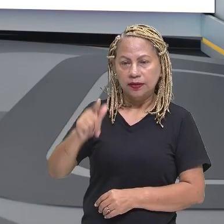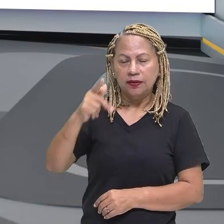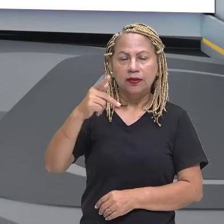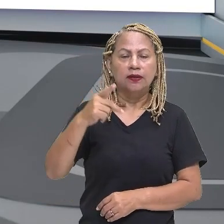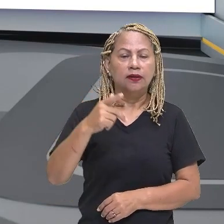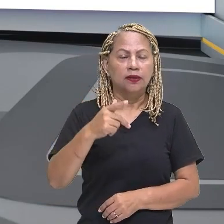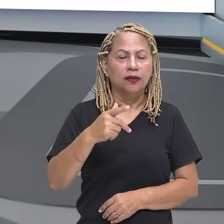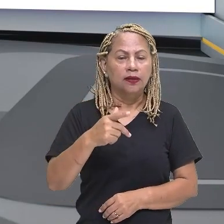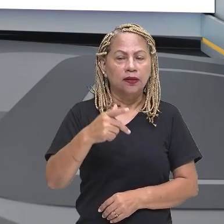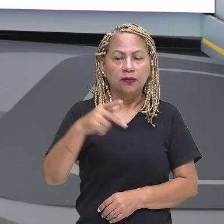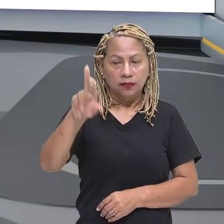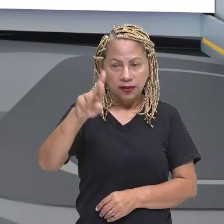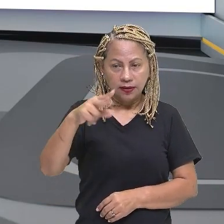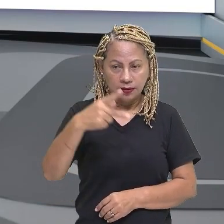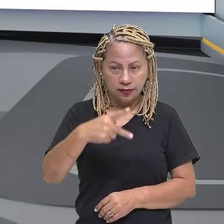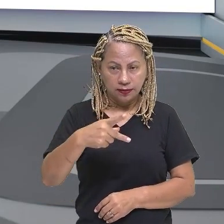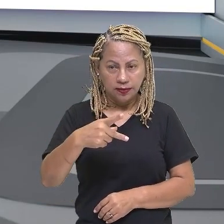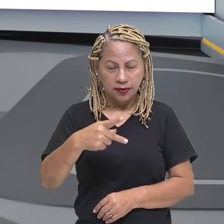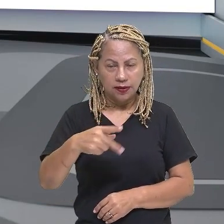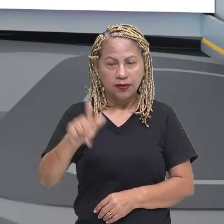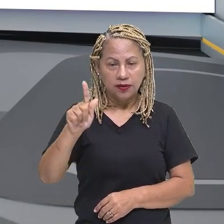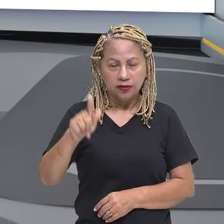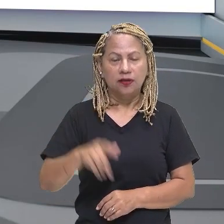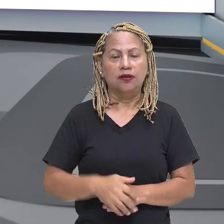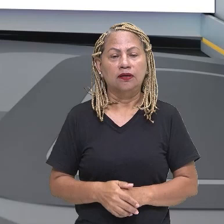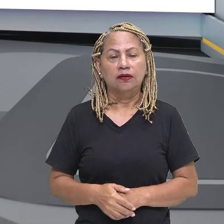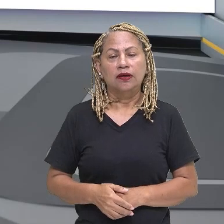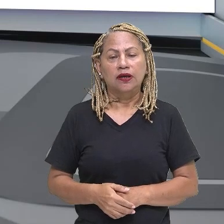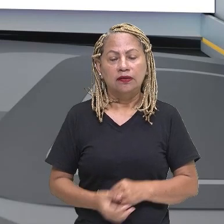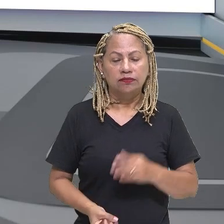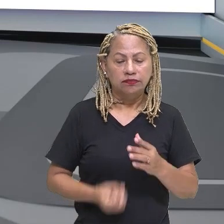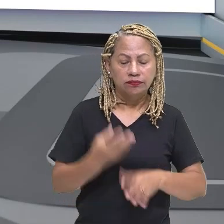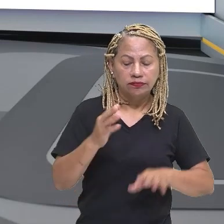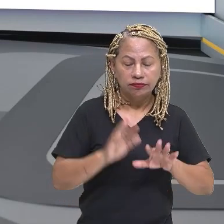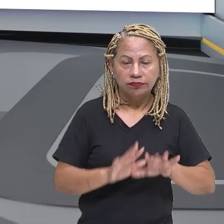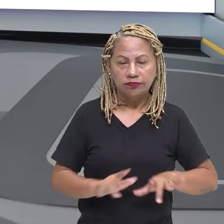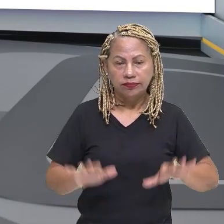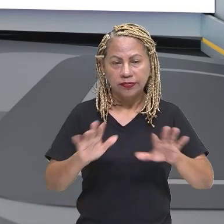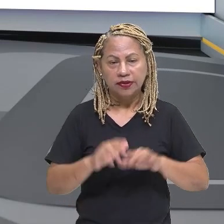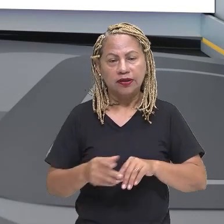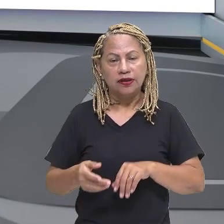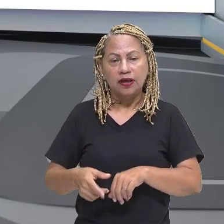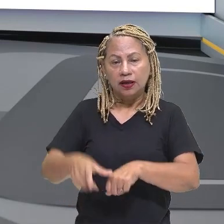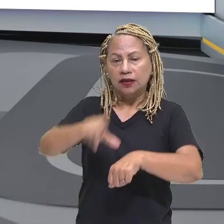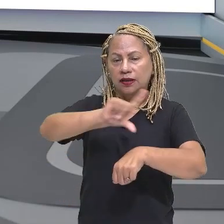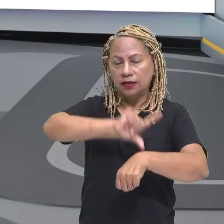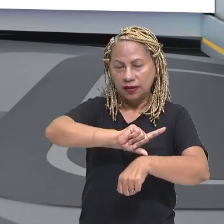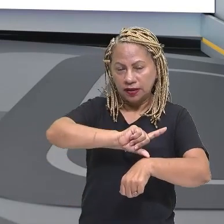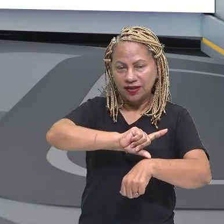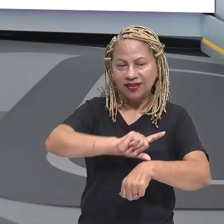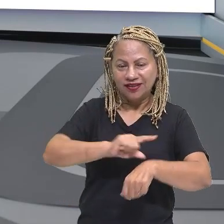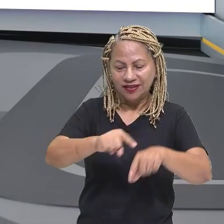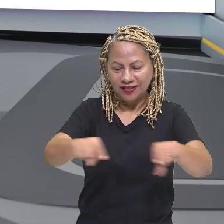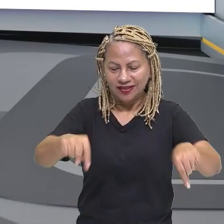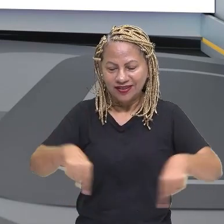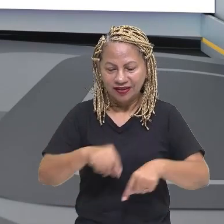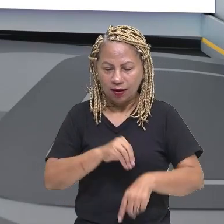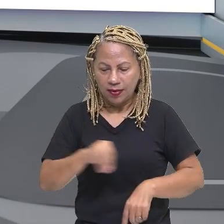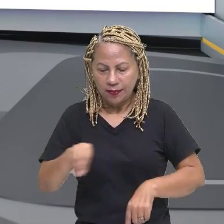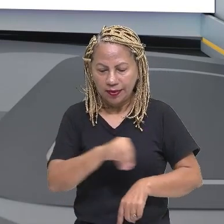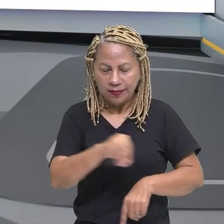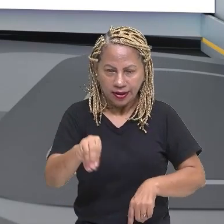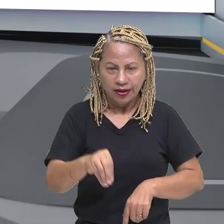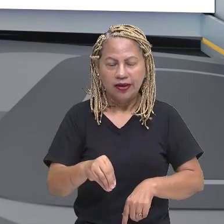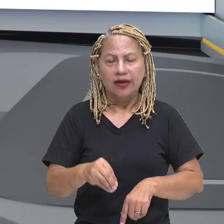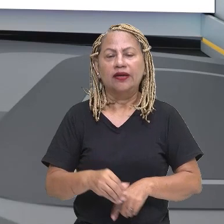eletrônica, ele é uma versão digitalizada daquele antigo jogo de tabuleiro. Os mais conhecidos